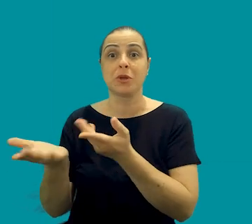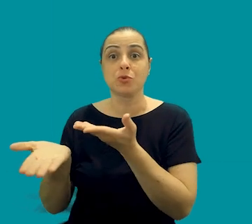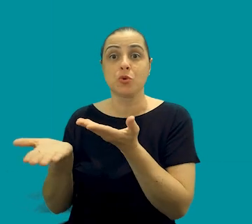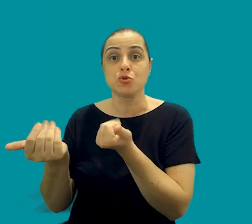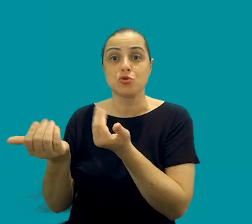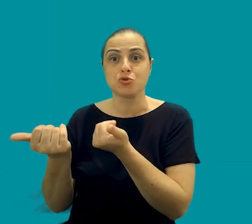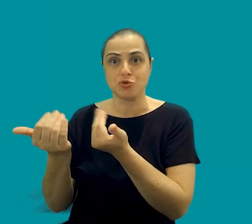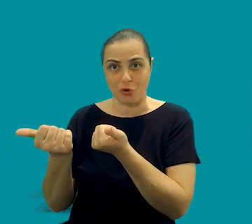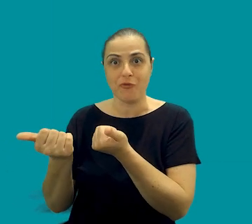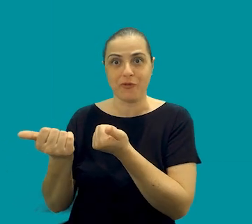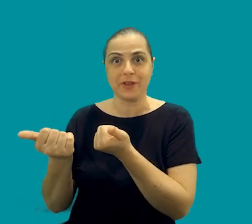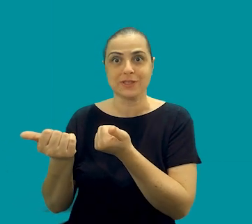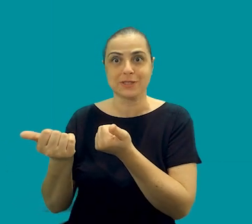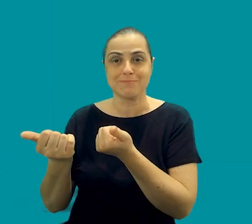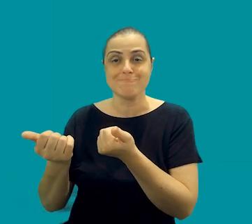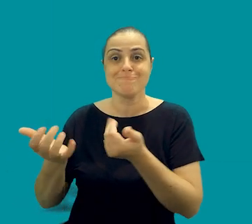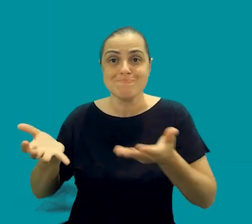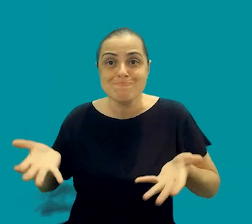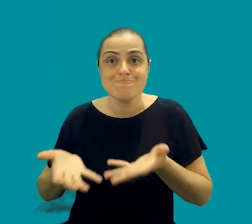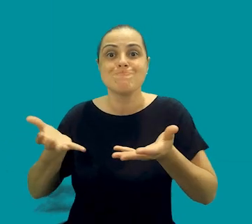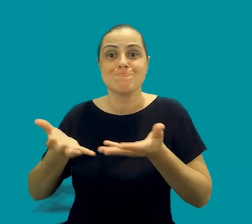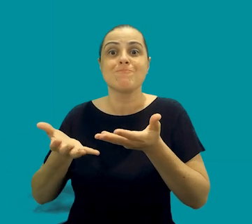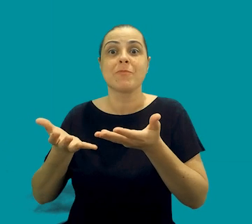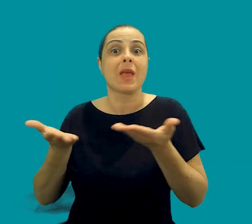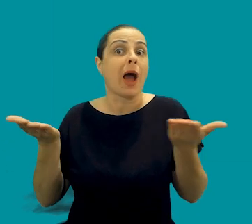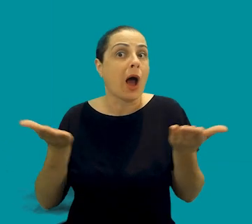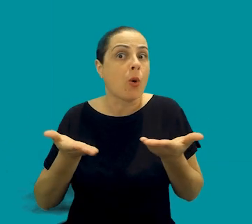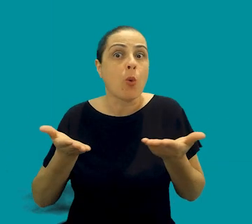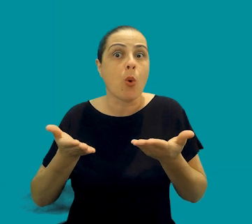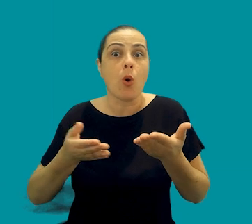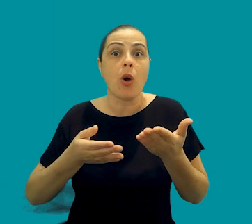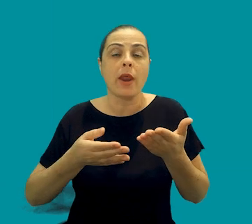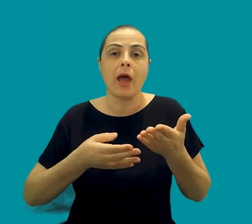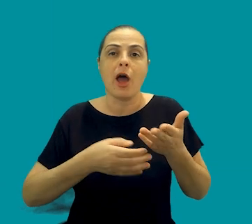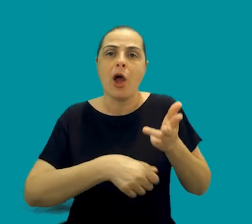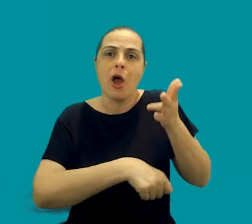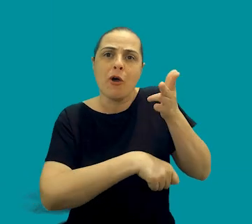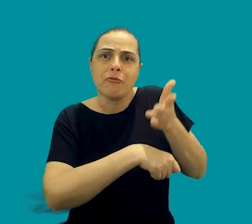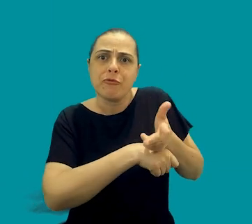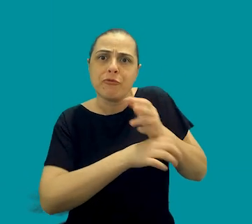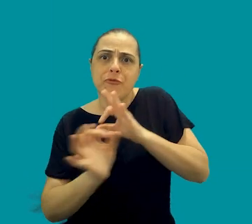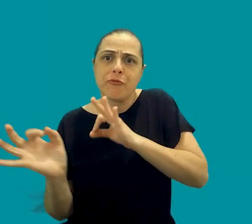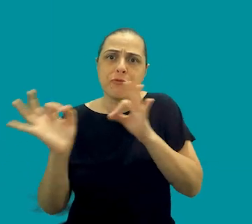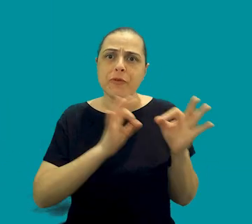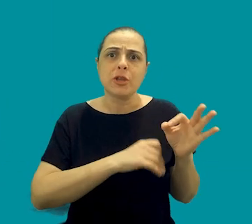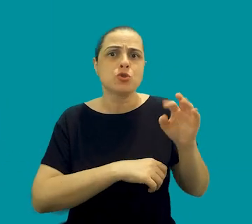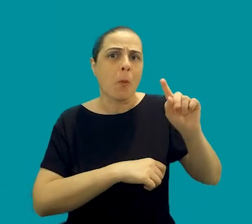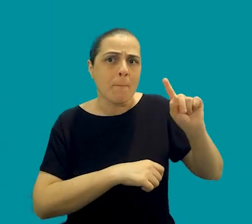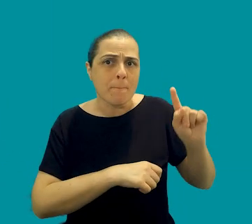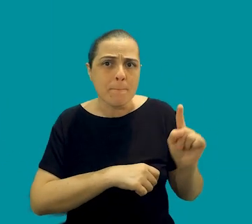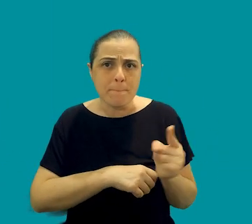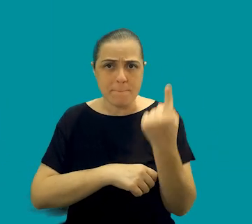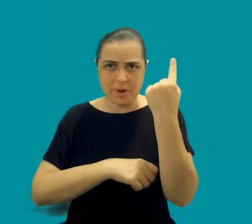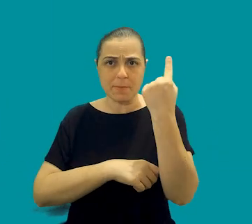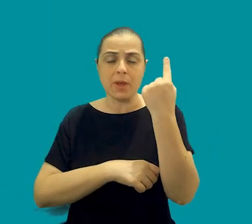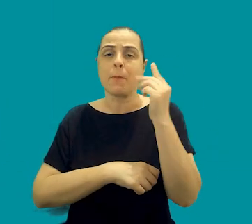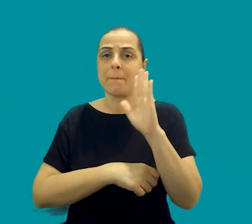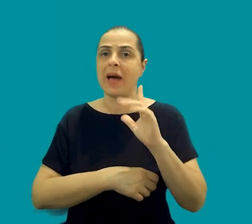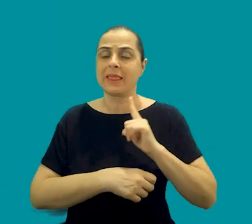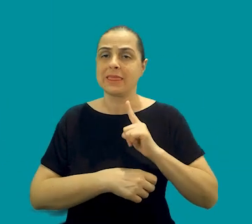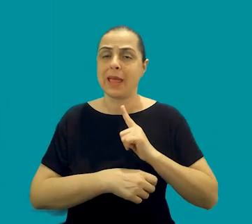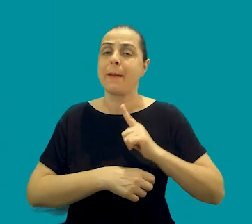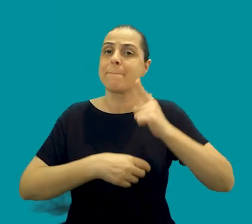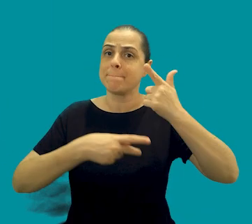A gente vai falar um pouco mais sobre isso. E esse é o primeiro vídeo de uma série de 3 encontros em que a gente vai abordar